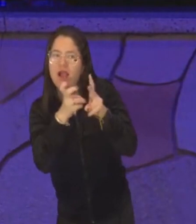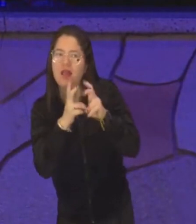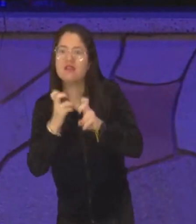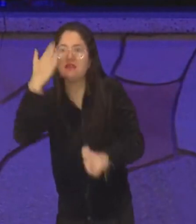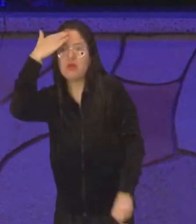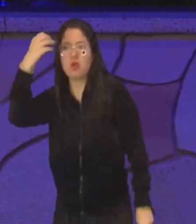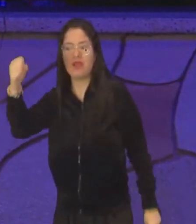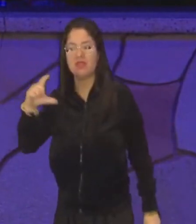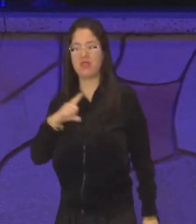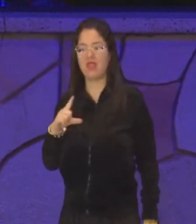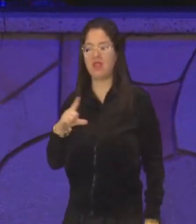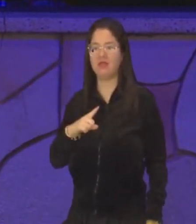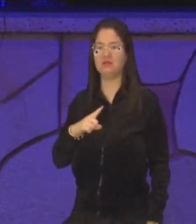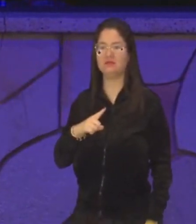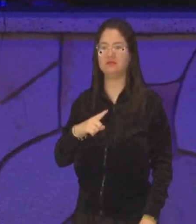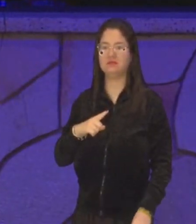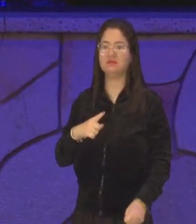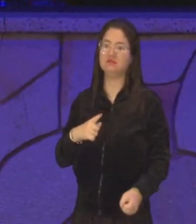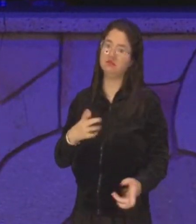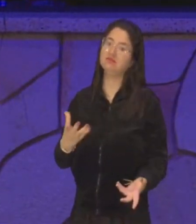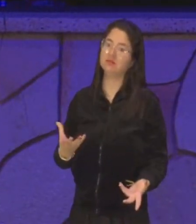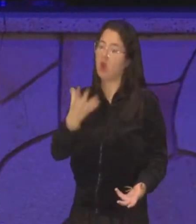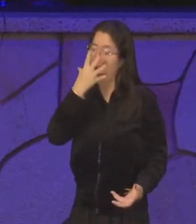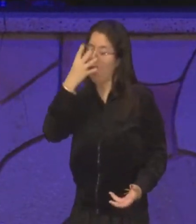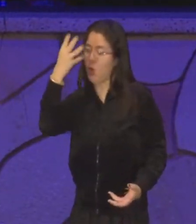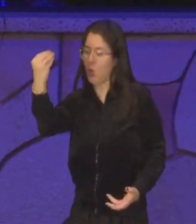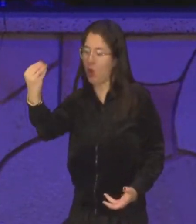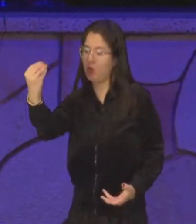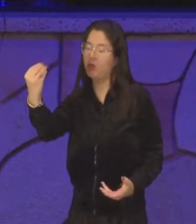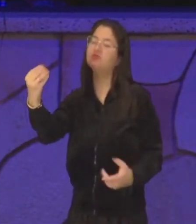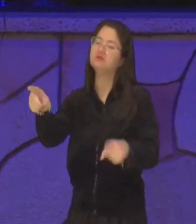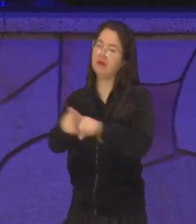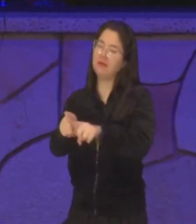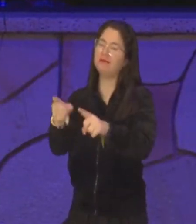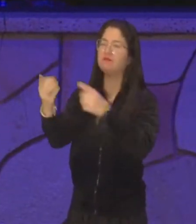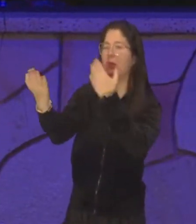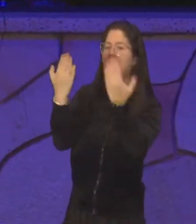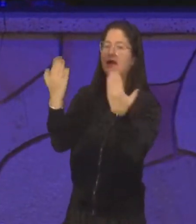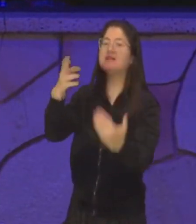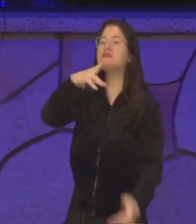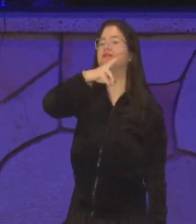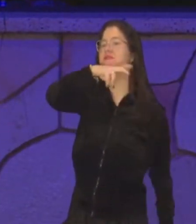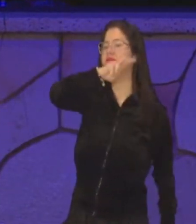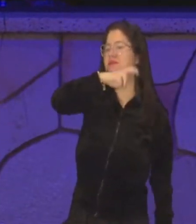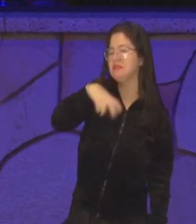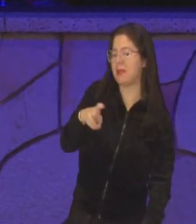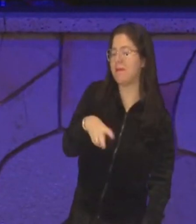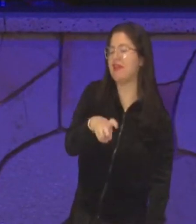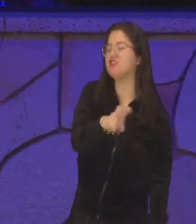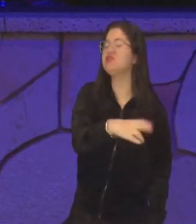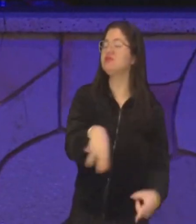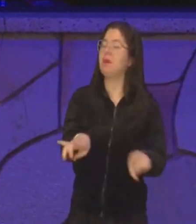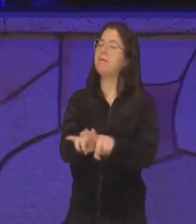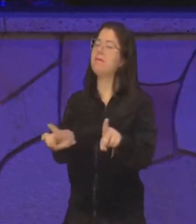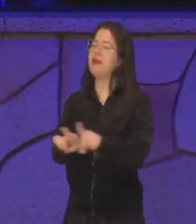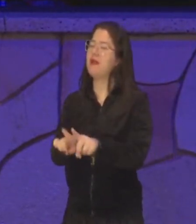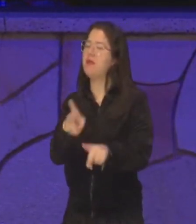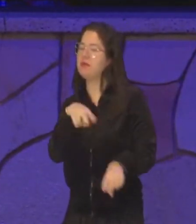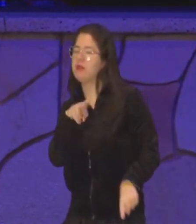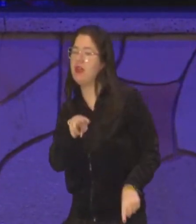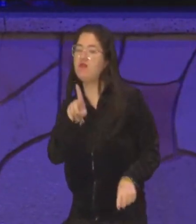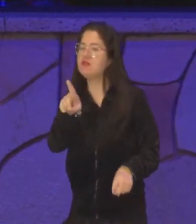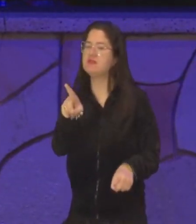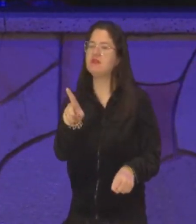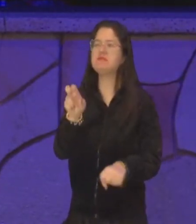astutos, por isso comparados à serpente, que possui, dentro desse estudo mitológico, os egípcios usavam